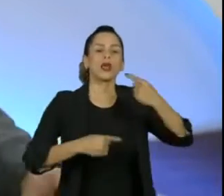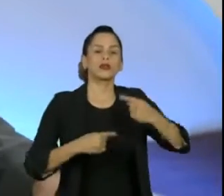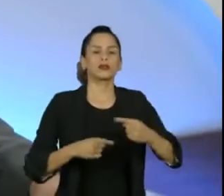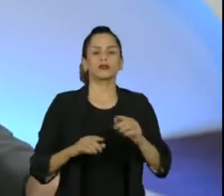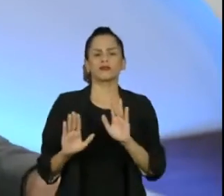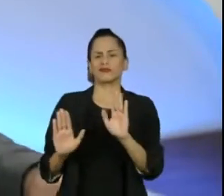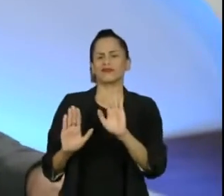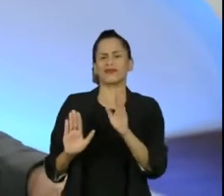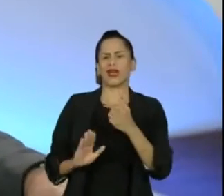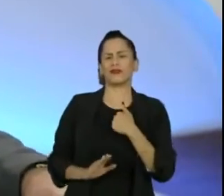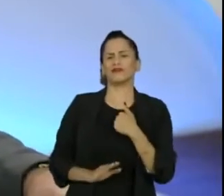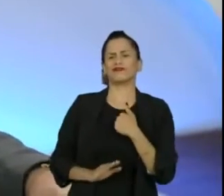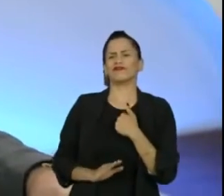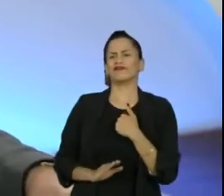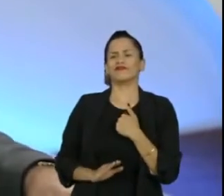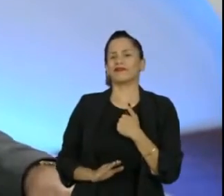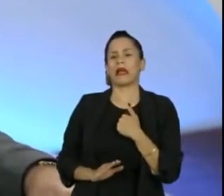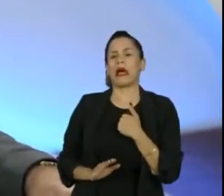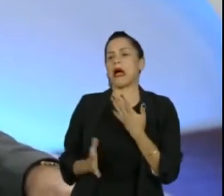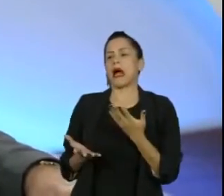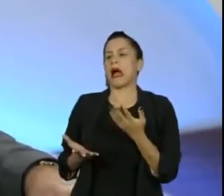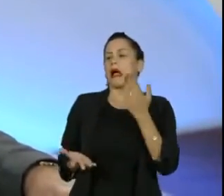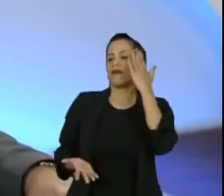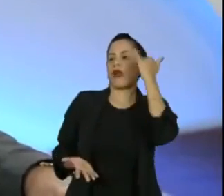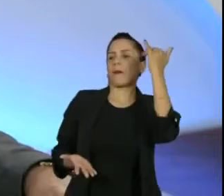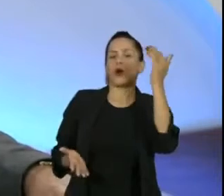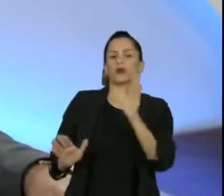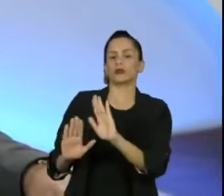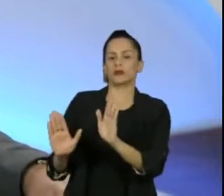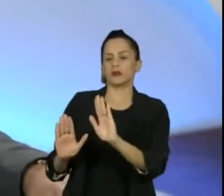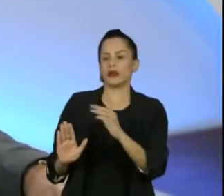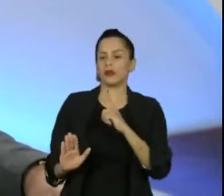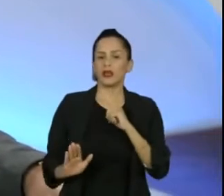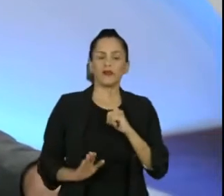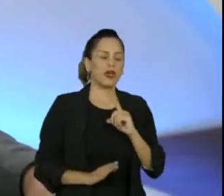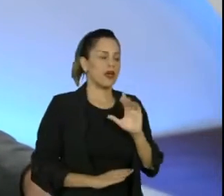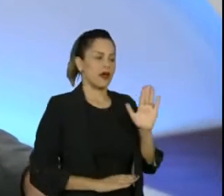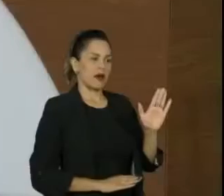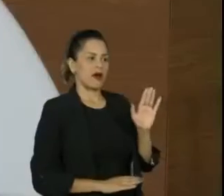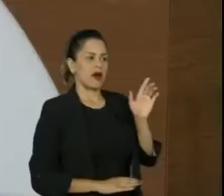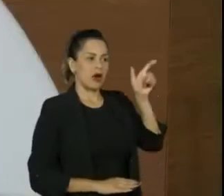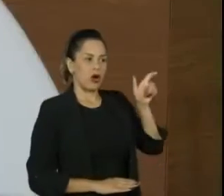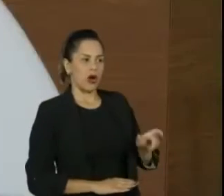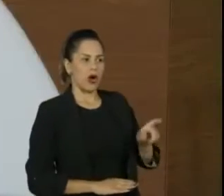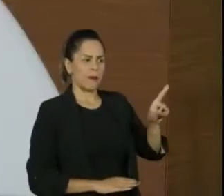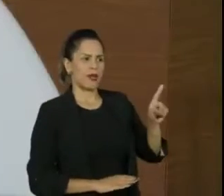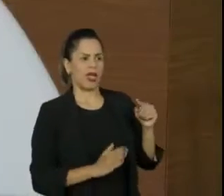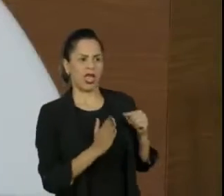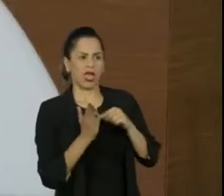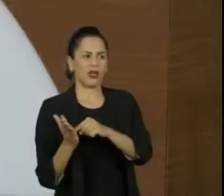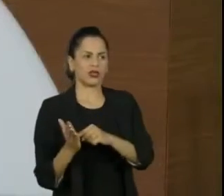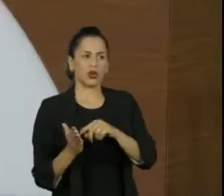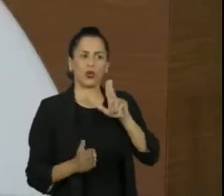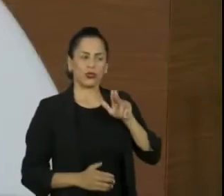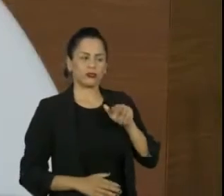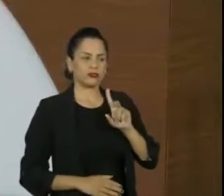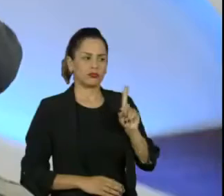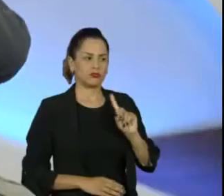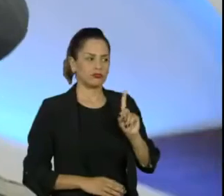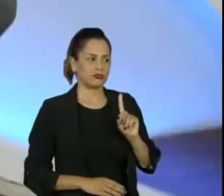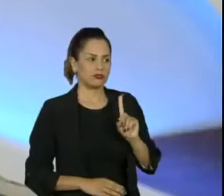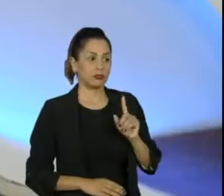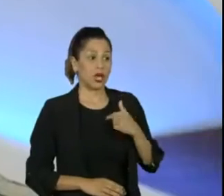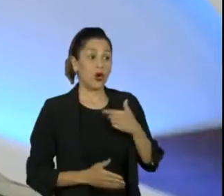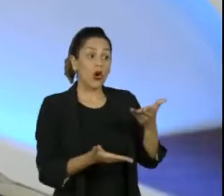Pedro? Deixa eu falar. Primeiro que o Patrus não indicou ninguém na minha prefeitura. Secretária de Desenvolvimento. Não, eu convidei,